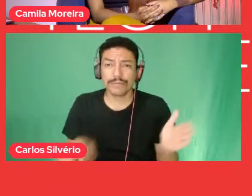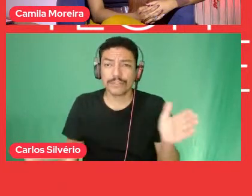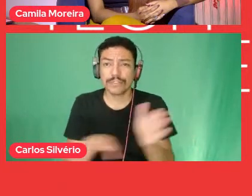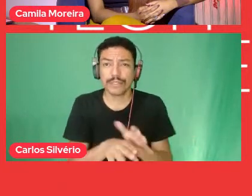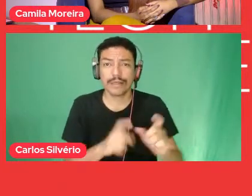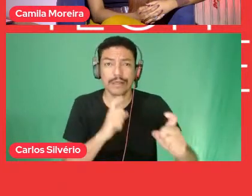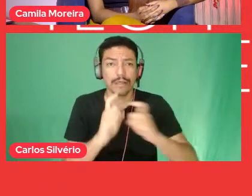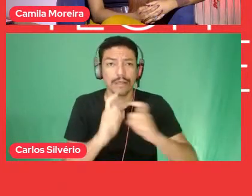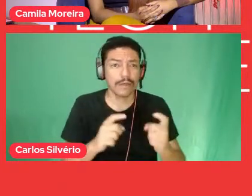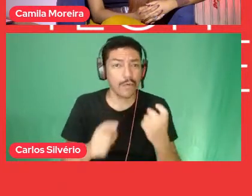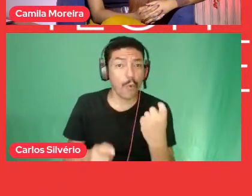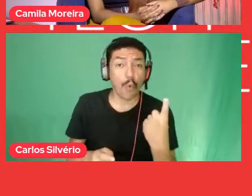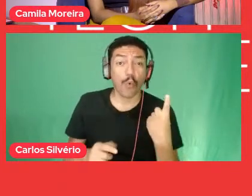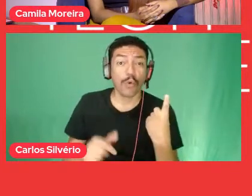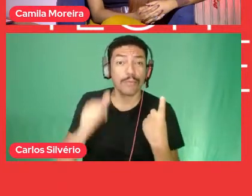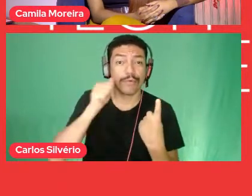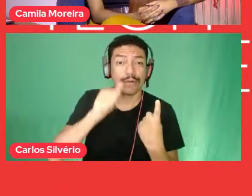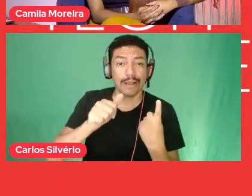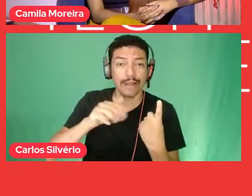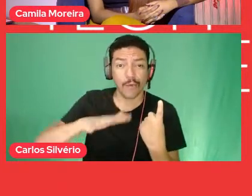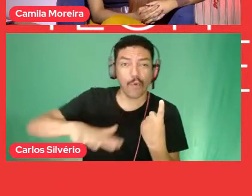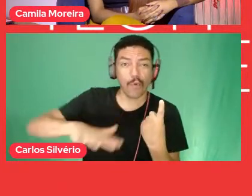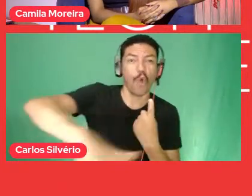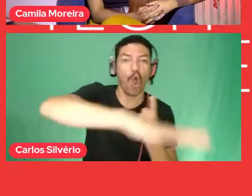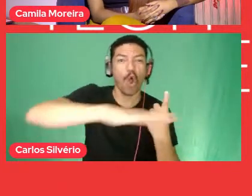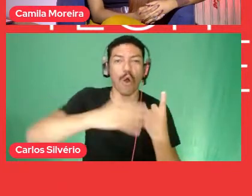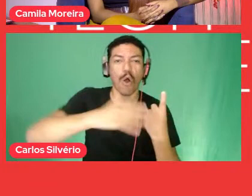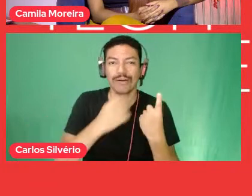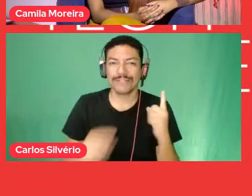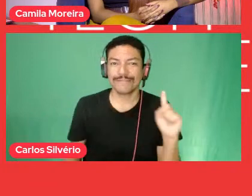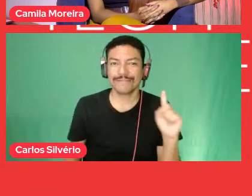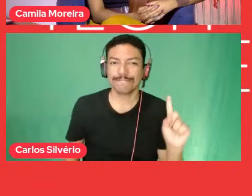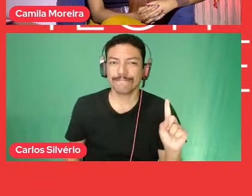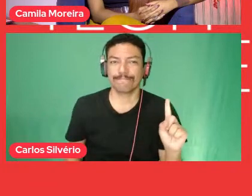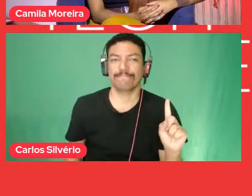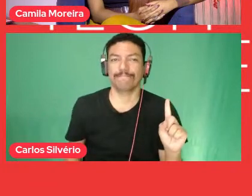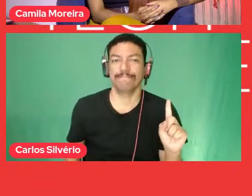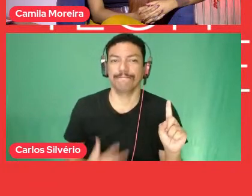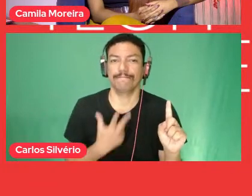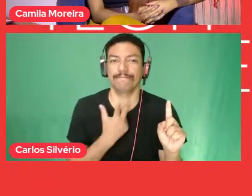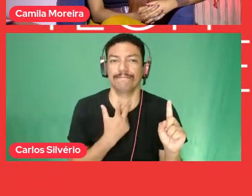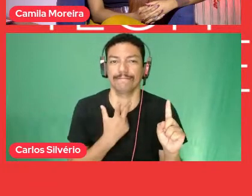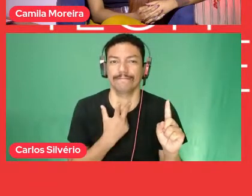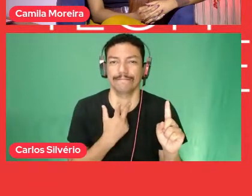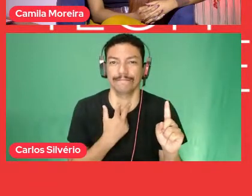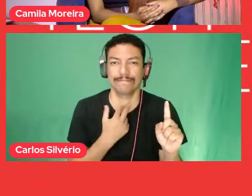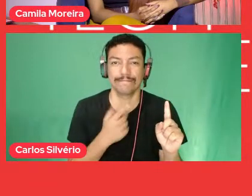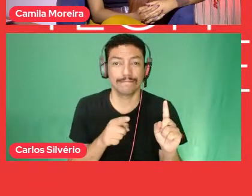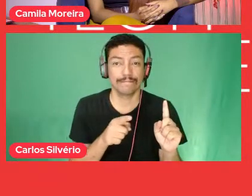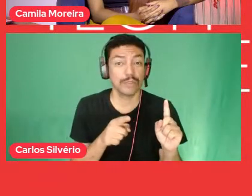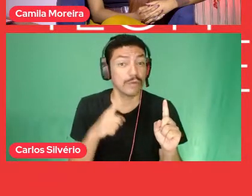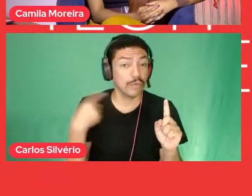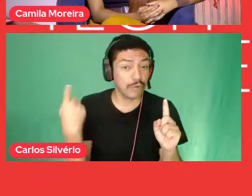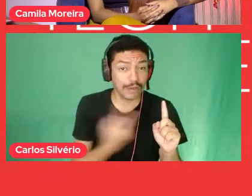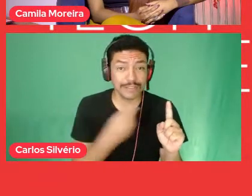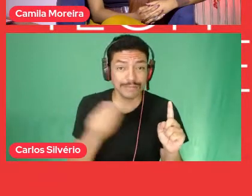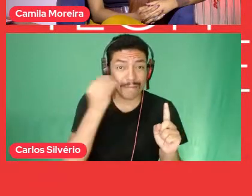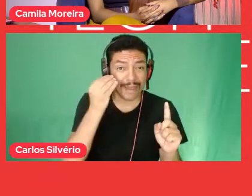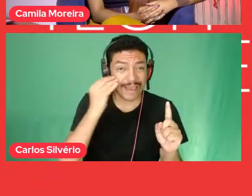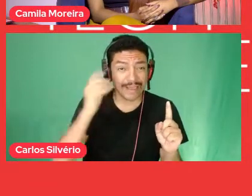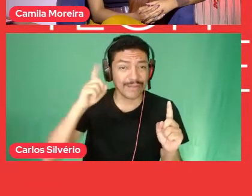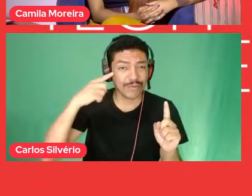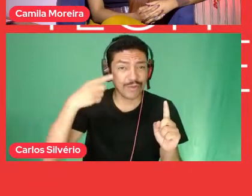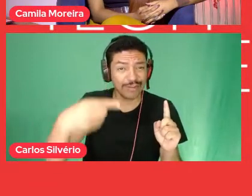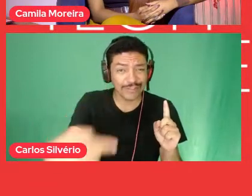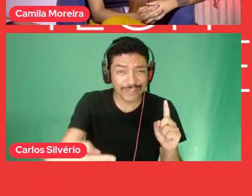mulher, isso já é mais inibidor, né, algo que os homens não precisam experimentar e a gente experimenta, né,